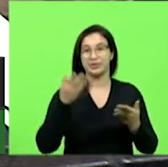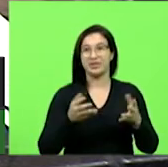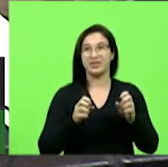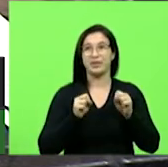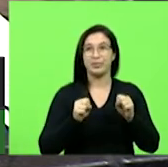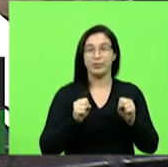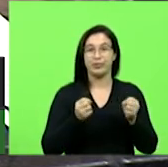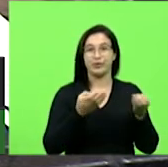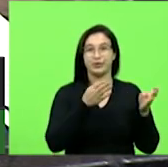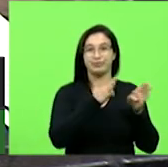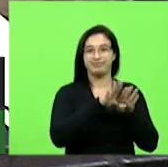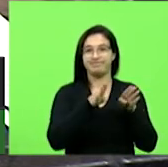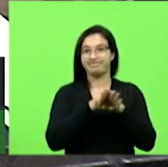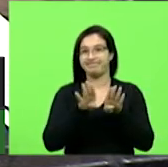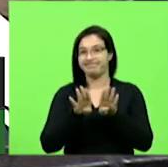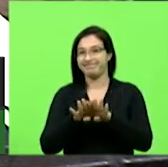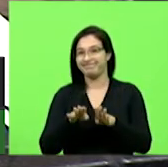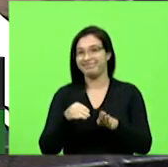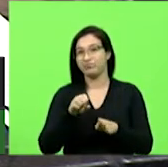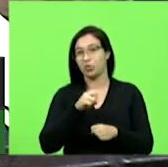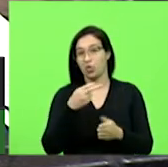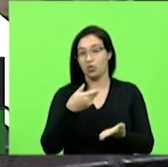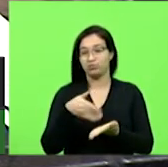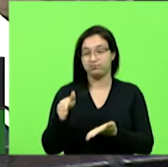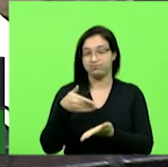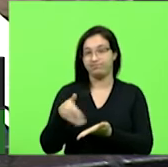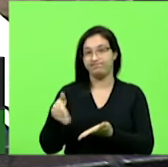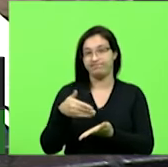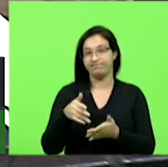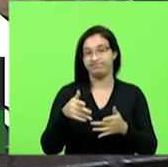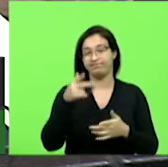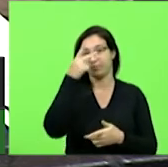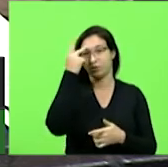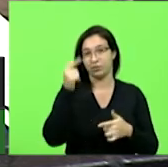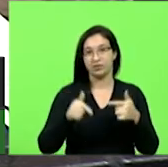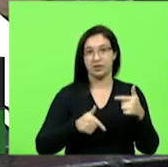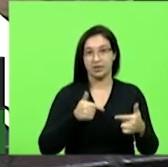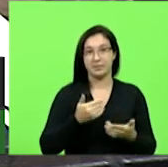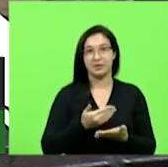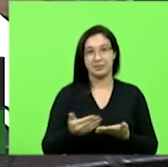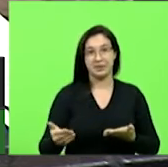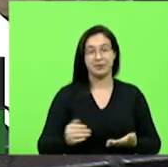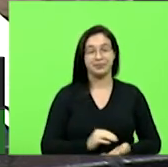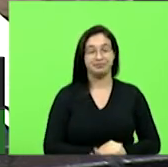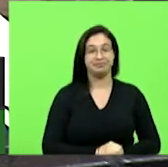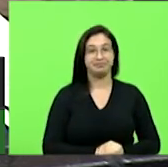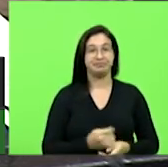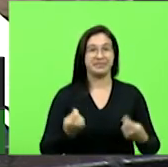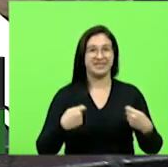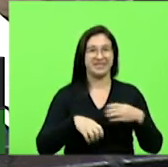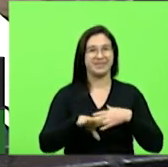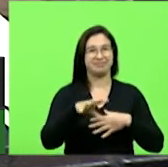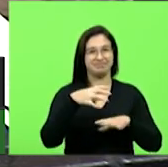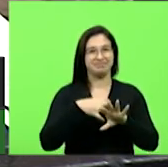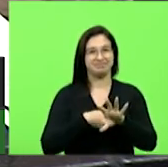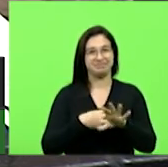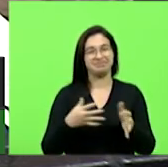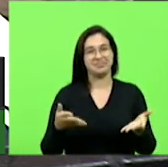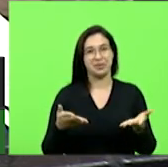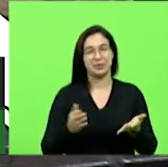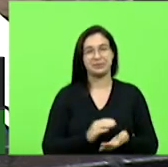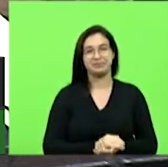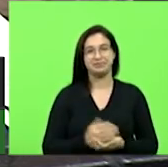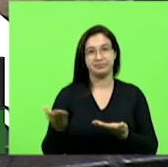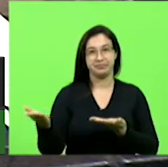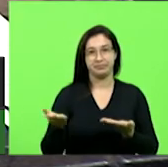e desempregando pessoas. Então, é um pouco de sensibilidade nesse momento. E pode ir. Passo a parte para o